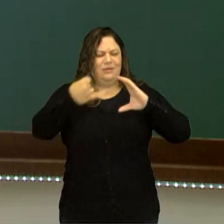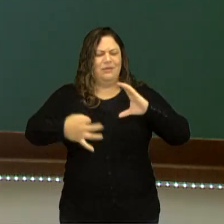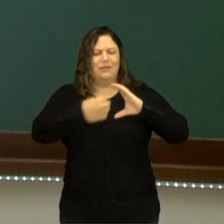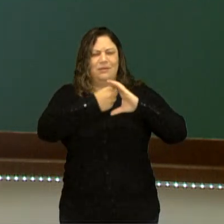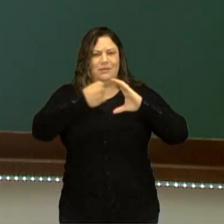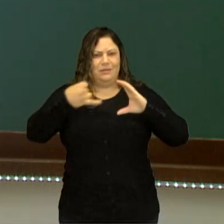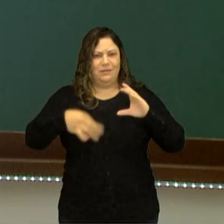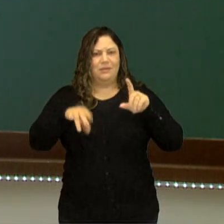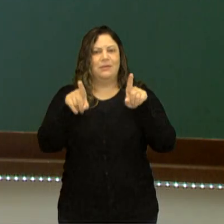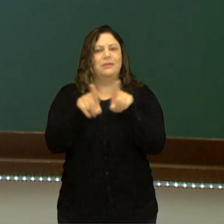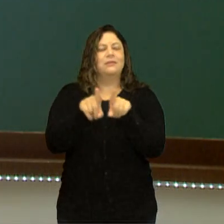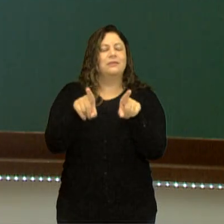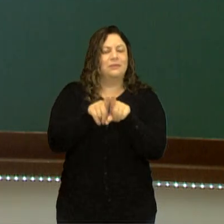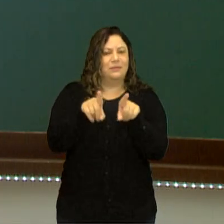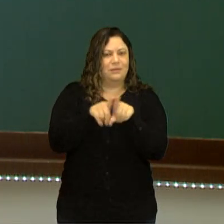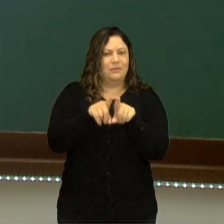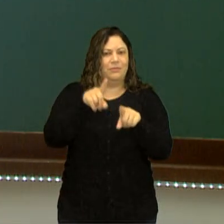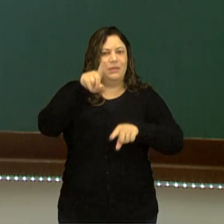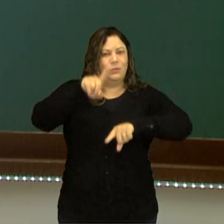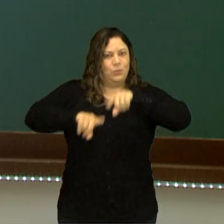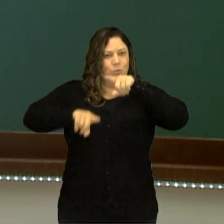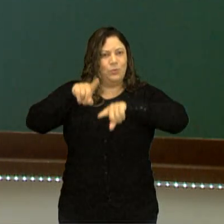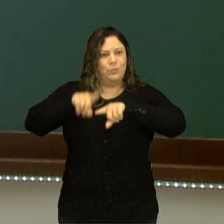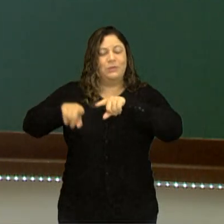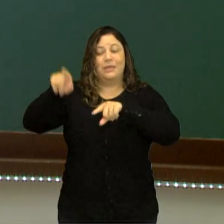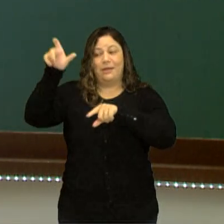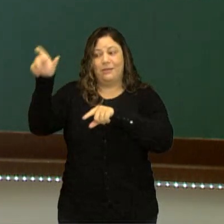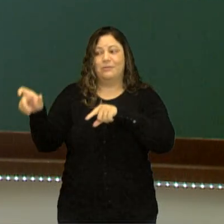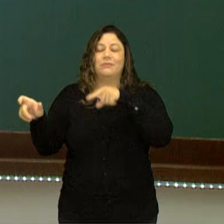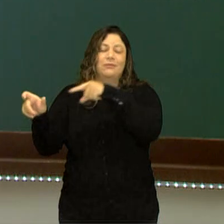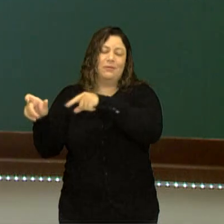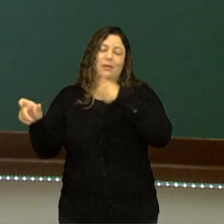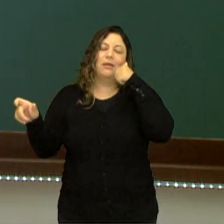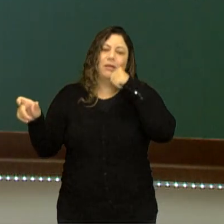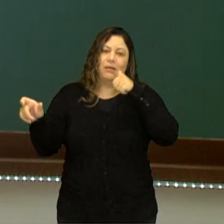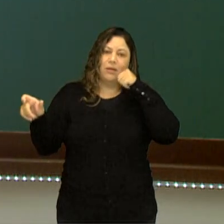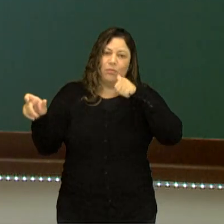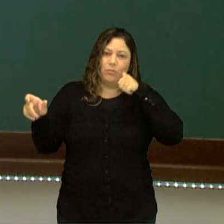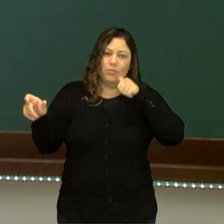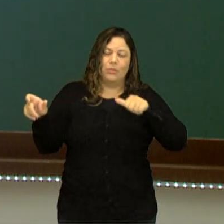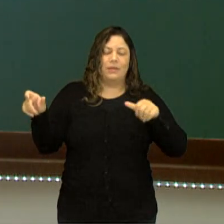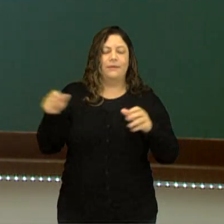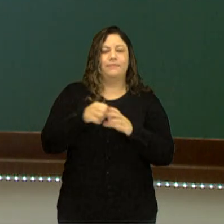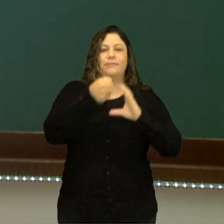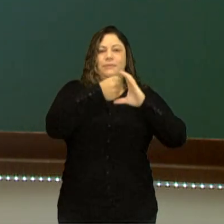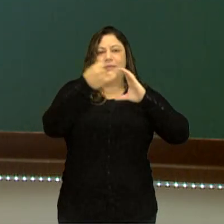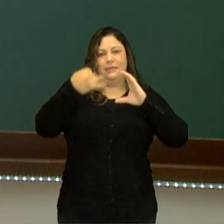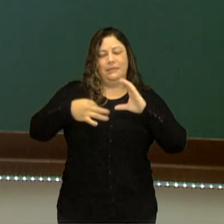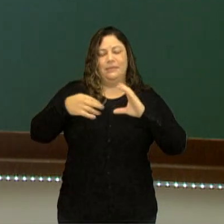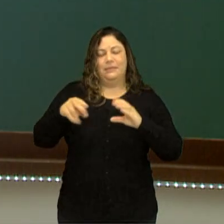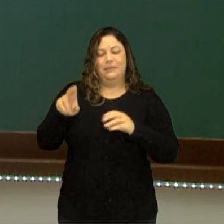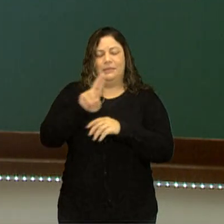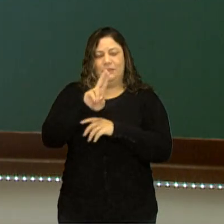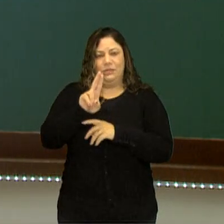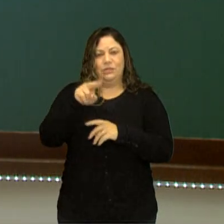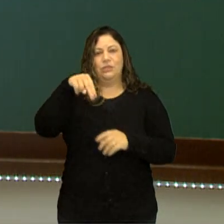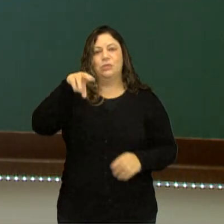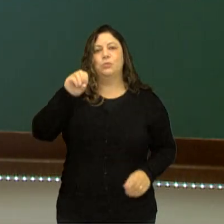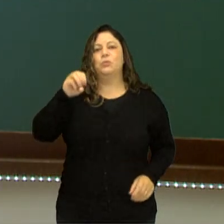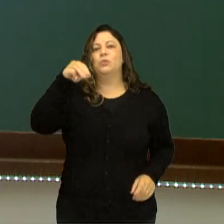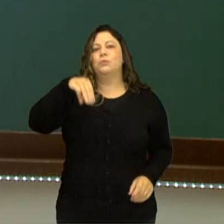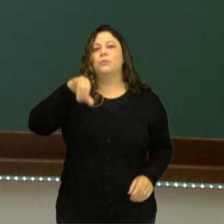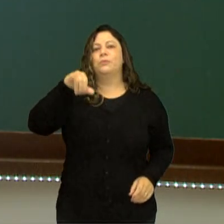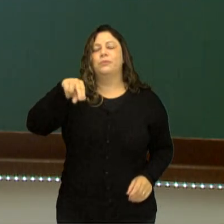predicativo aqui do objeto, da mulher. Então, a característica também é nominal. Juntando, nós temos